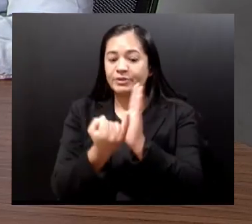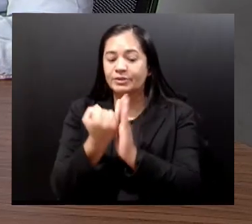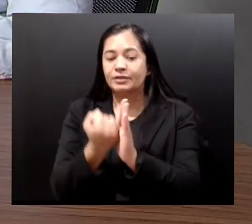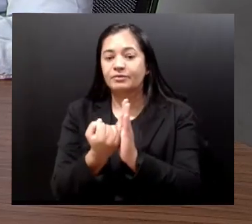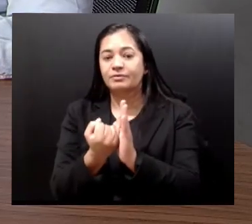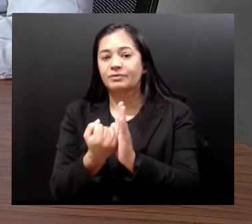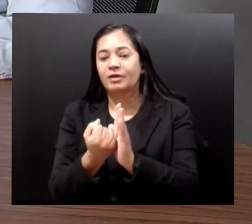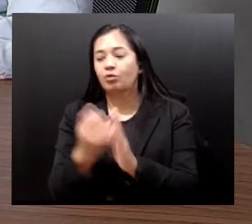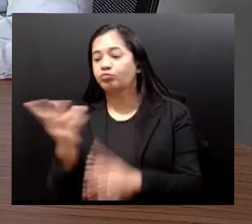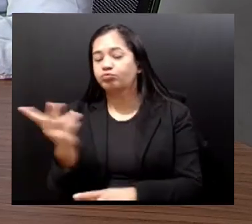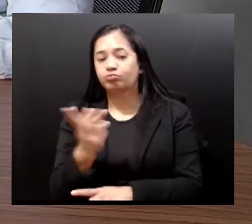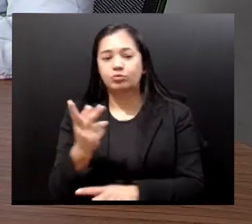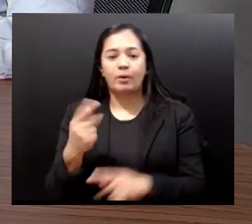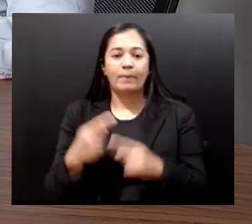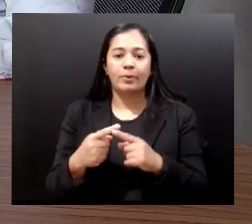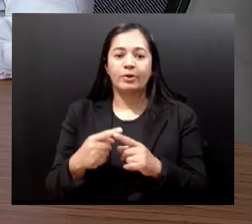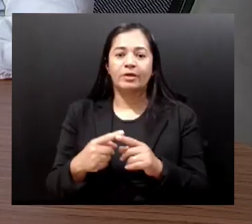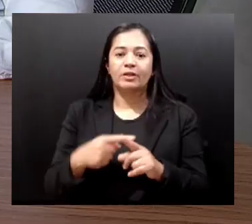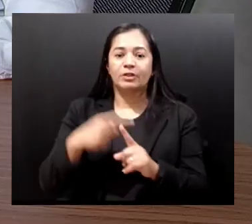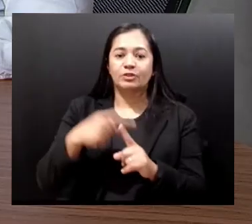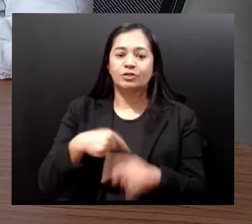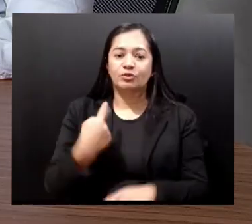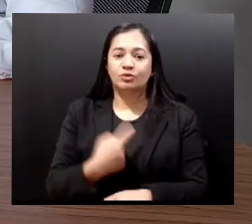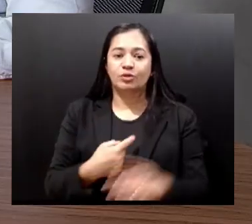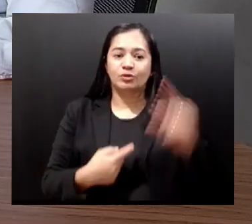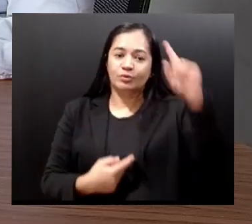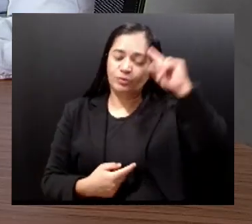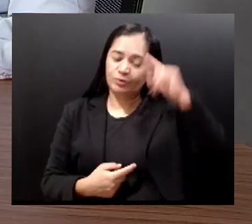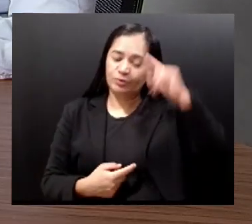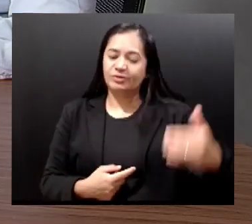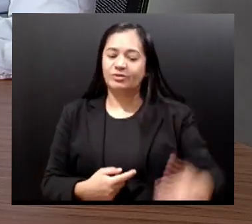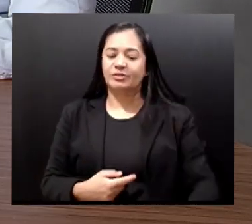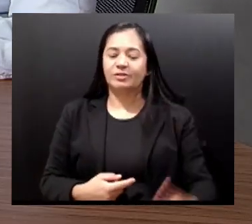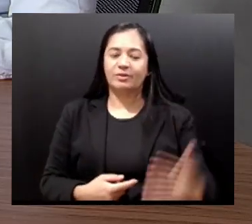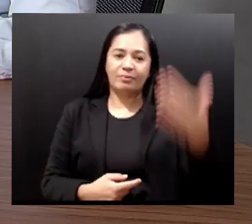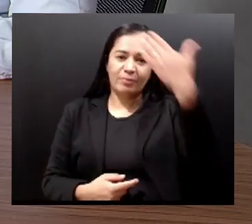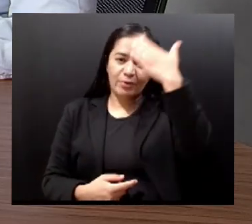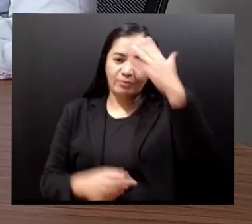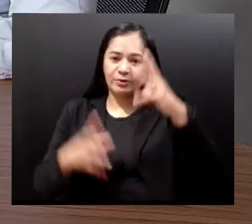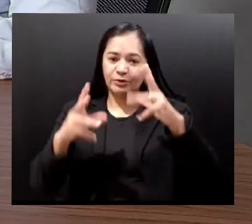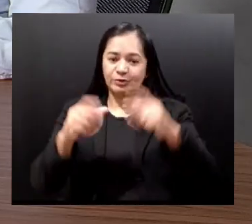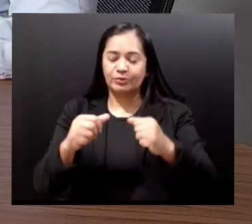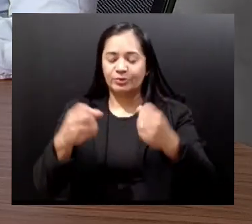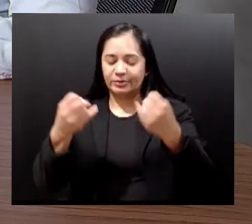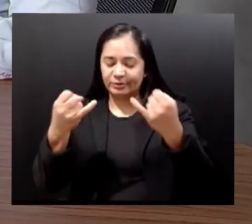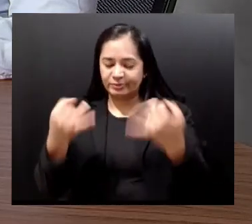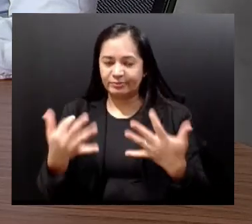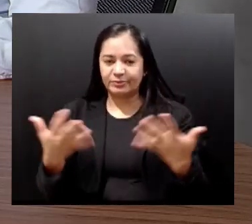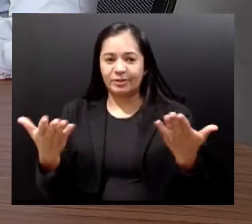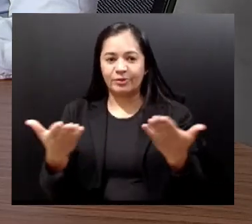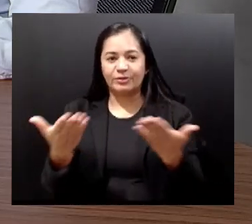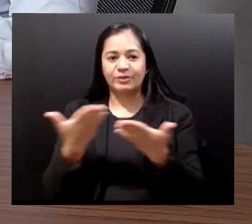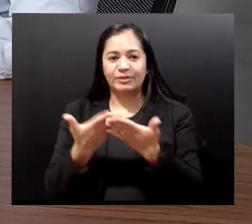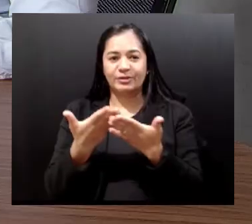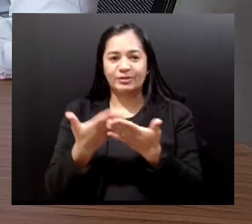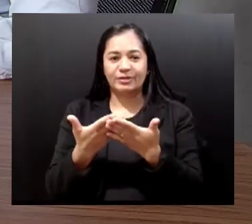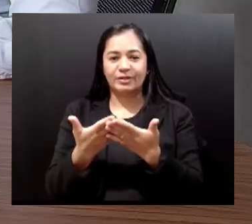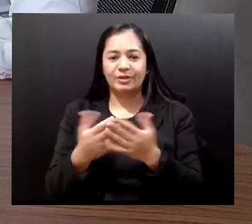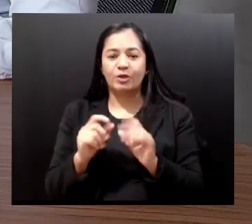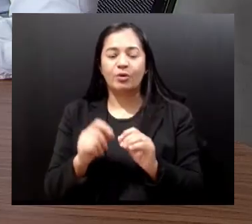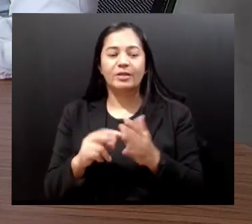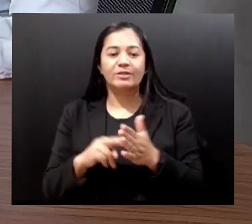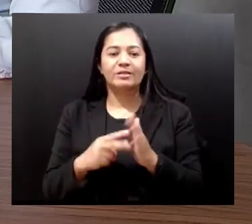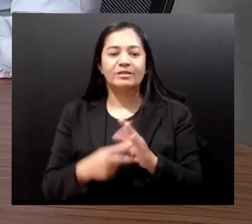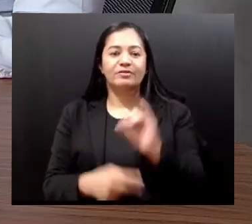esse é um termômetro do nosso dia a dia. Diego, muito obrigado por todas essas explicações nessa aula aqui sobre o que é o IPCA e também por todas essas dicas.